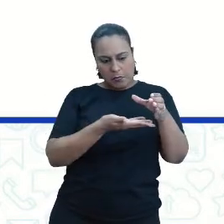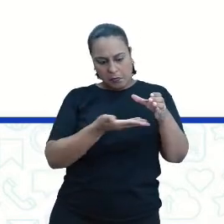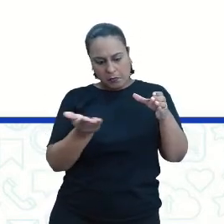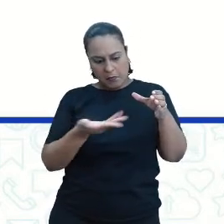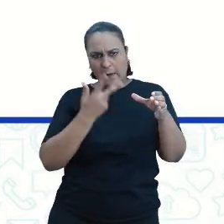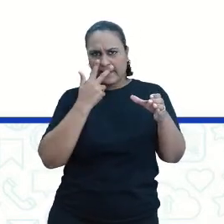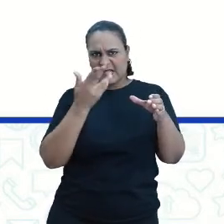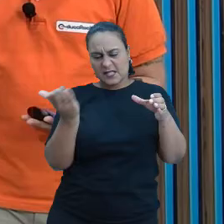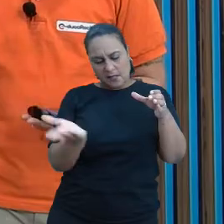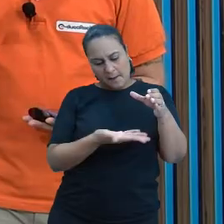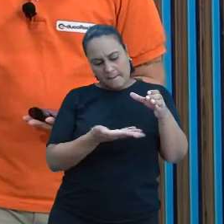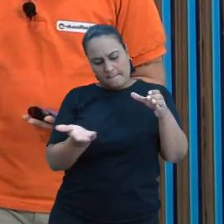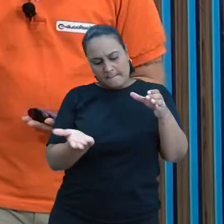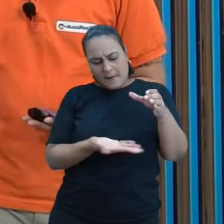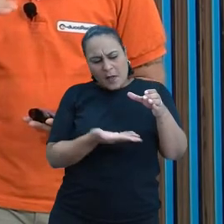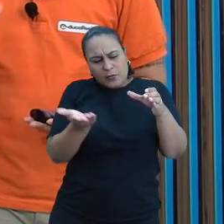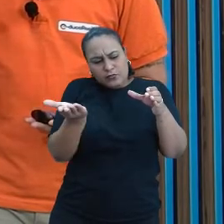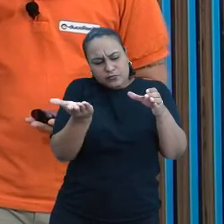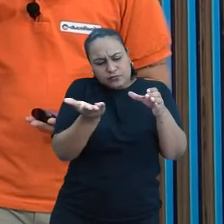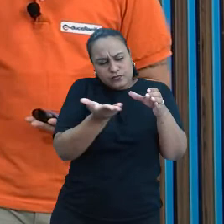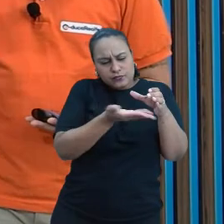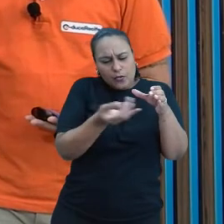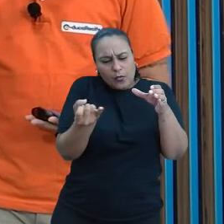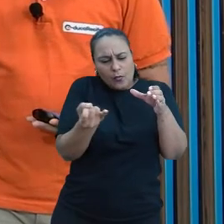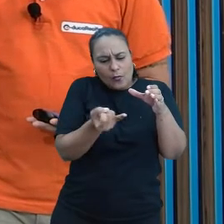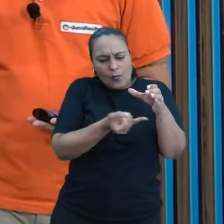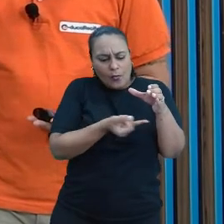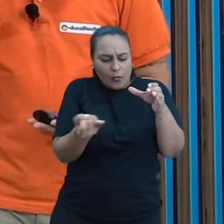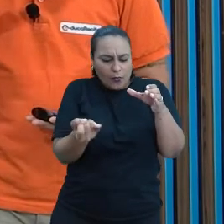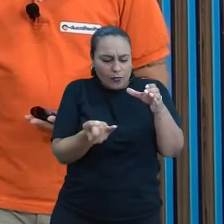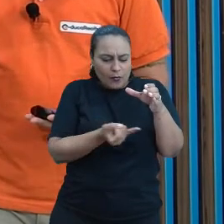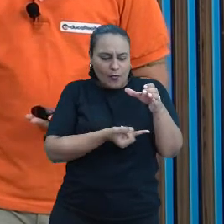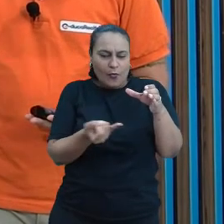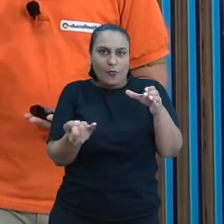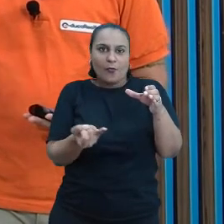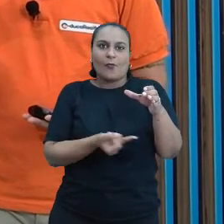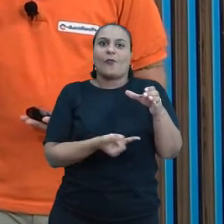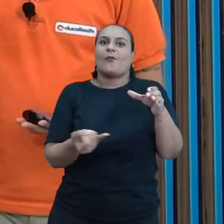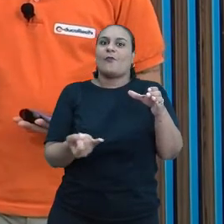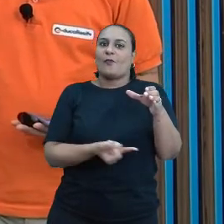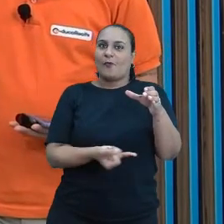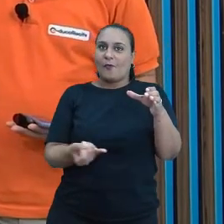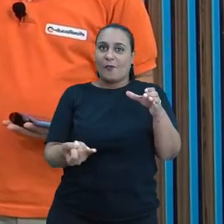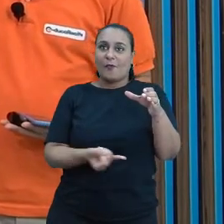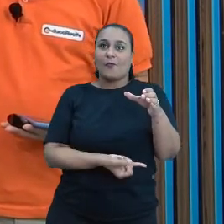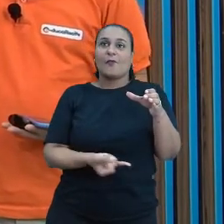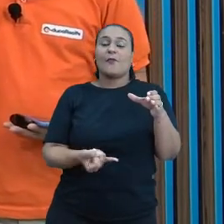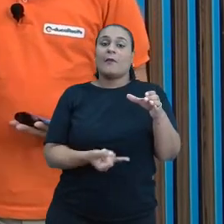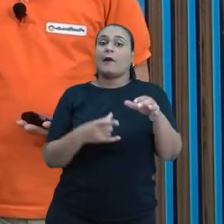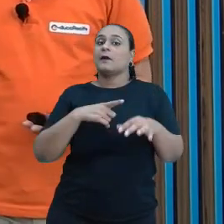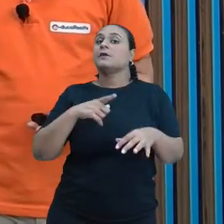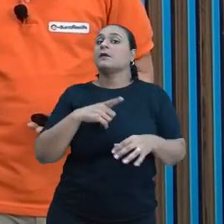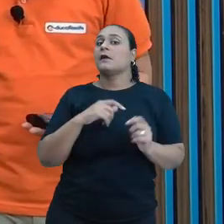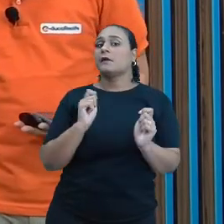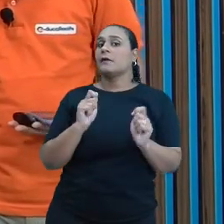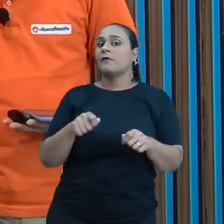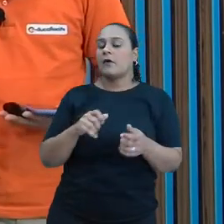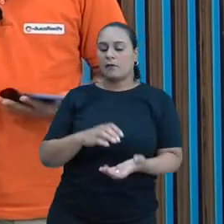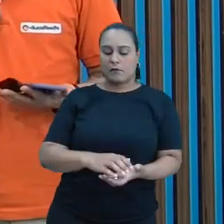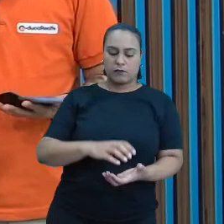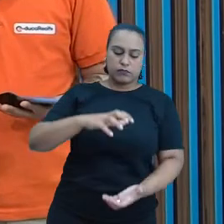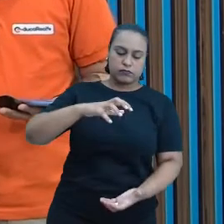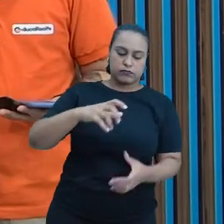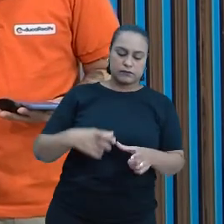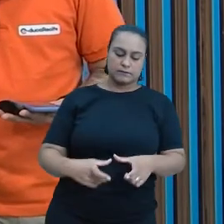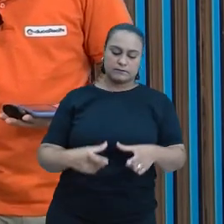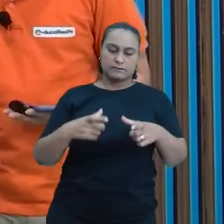ele, fatias muito fininhas. Quando eu pudesse compor todas essas fatias, eu teria de fato o cilindro.